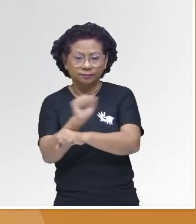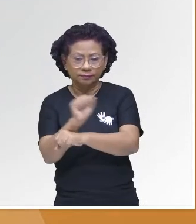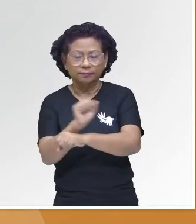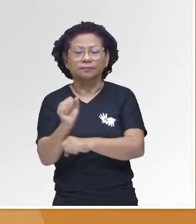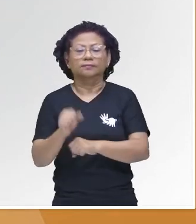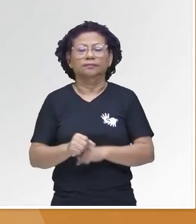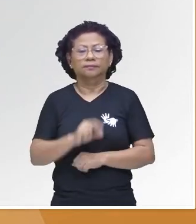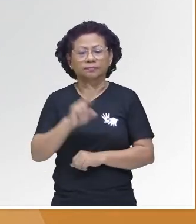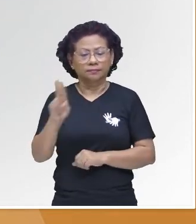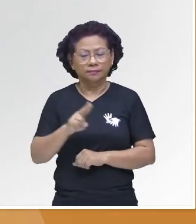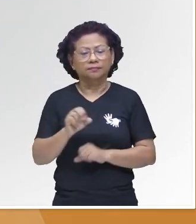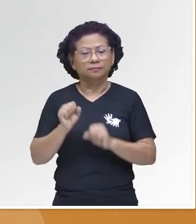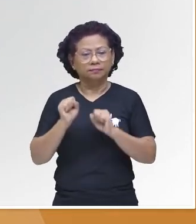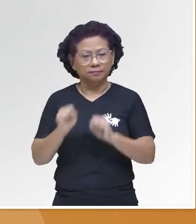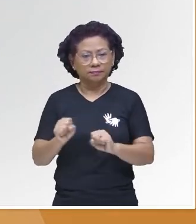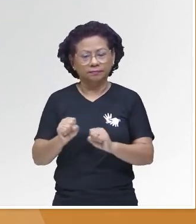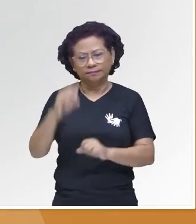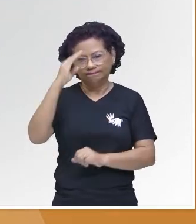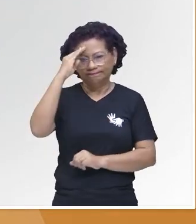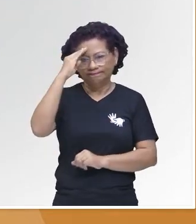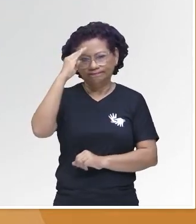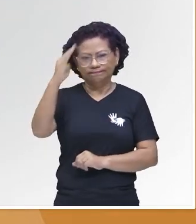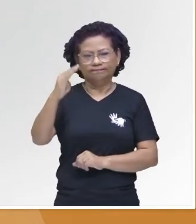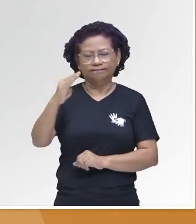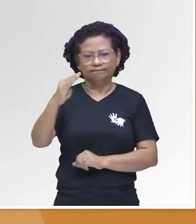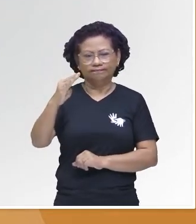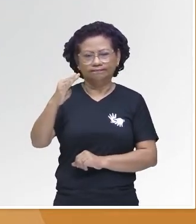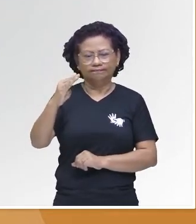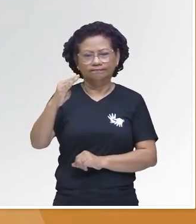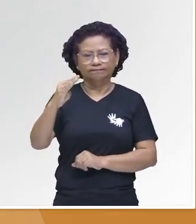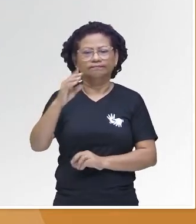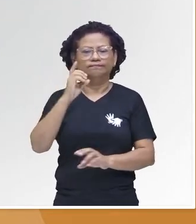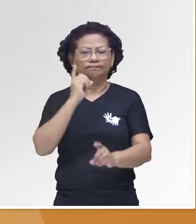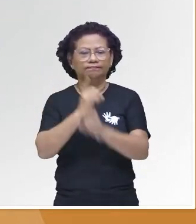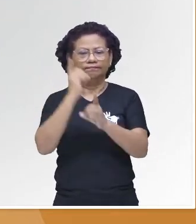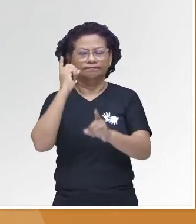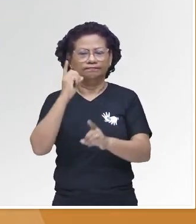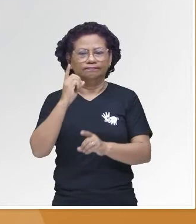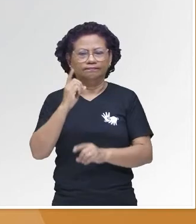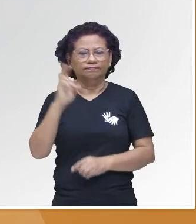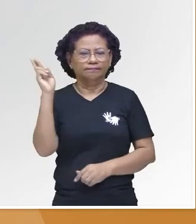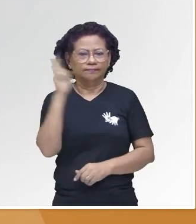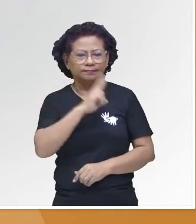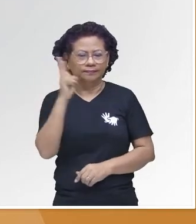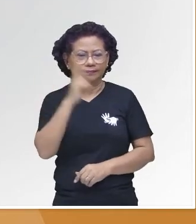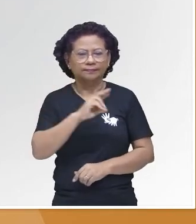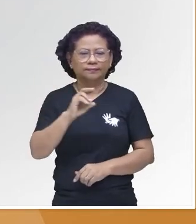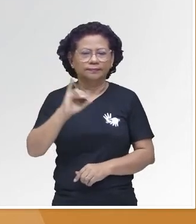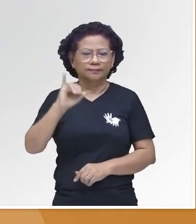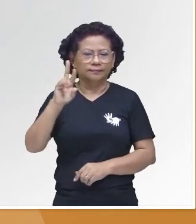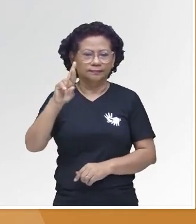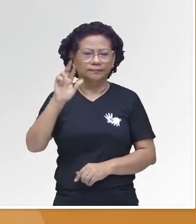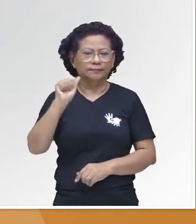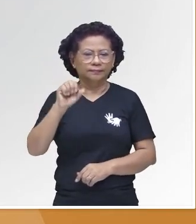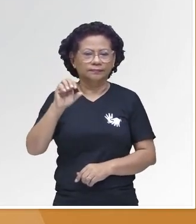gente vai ter aí os principais produtores mundiais desse gás: a Rússia, o Irã, Catar,